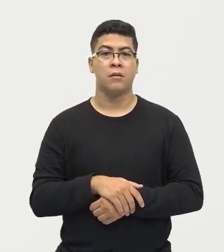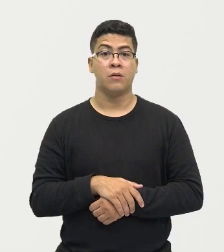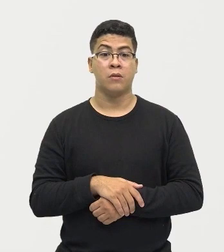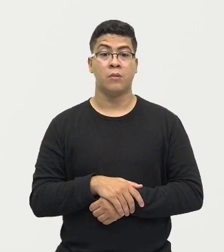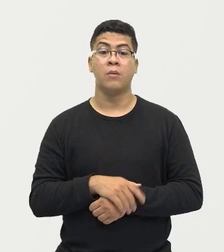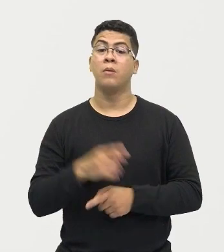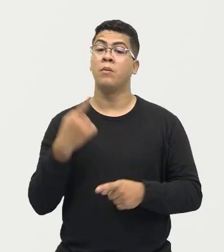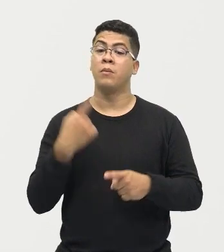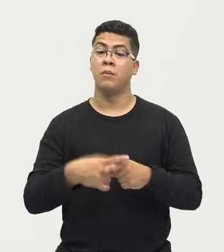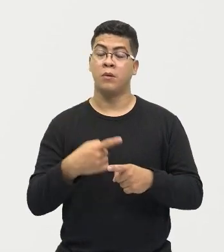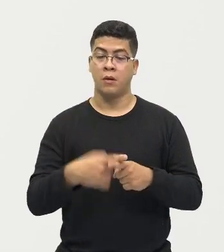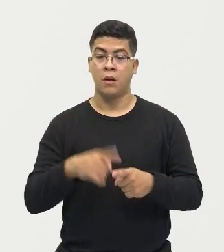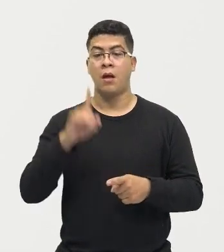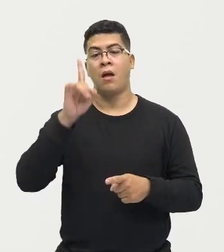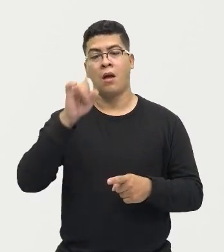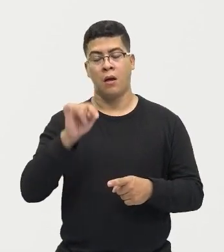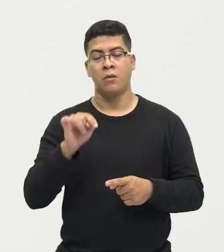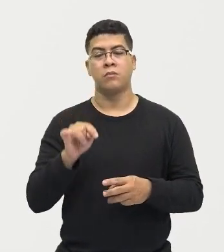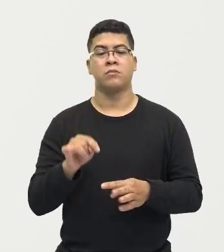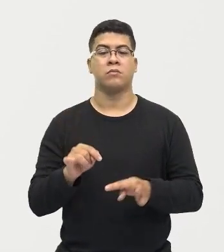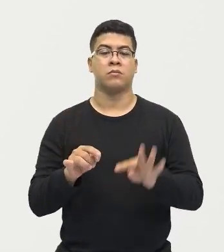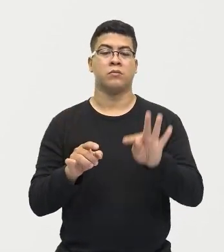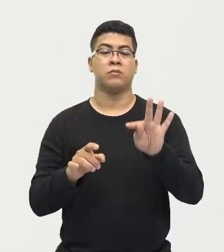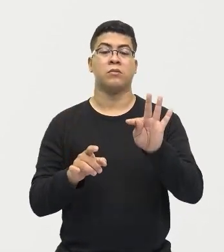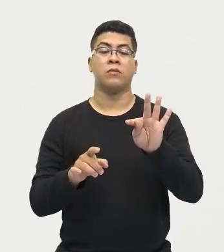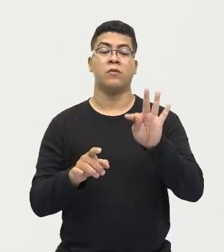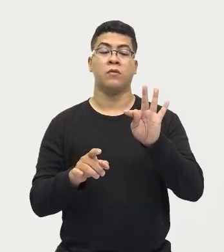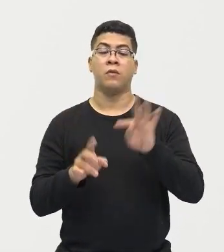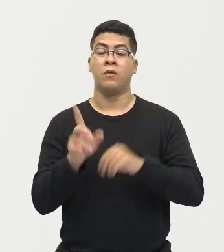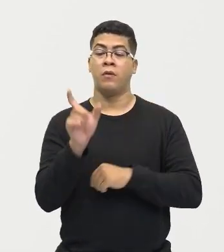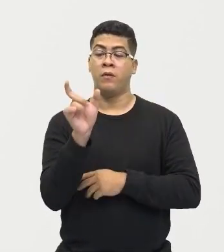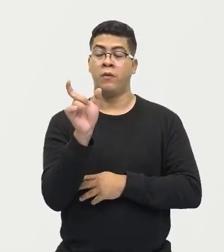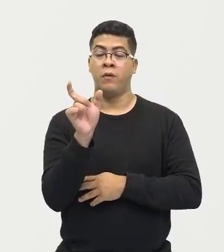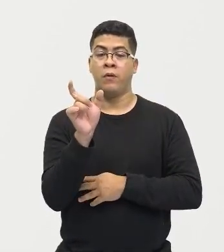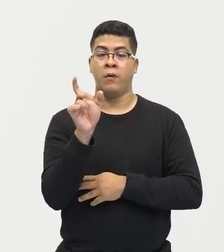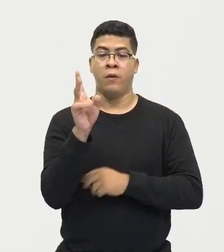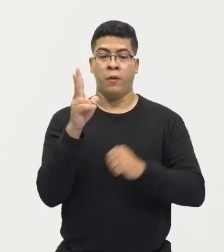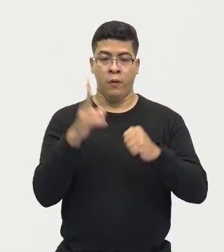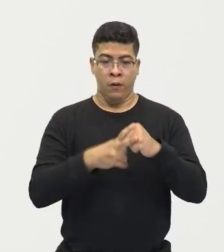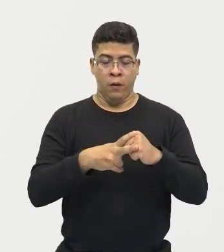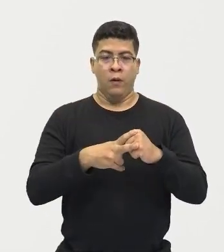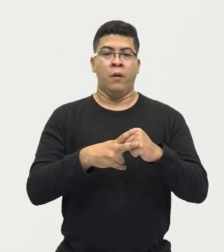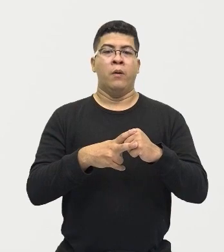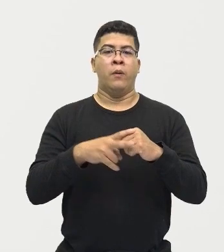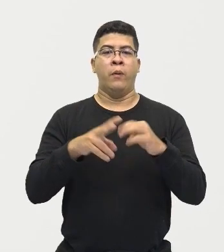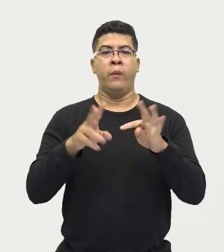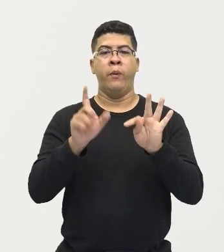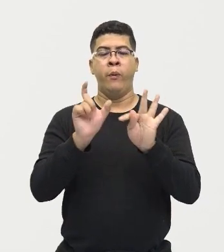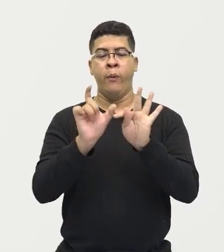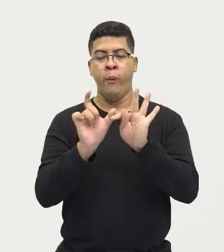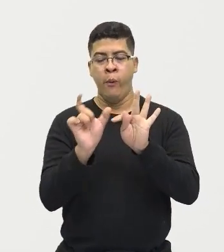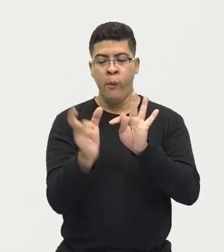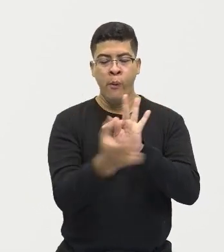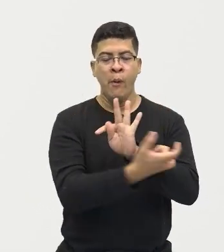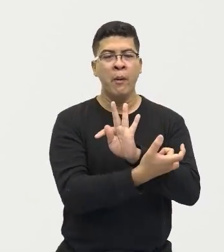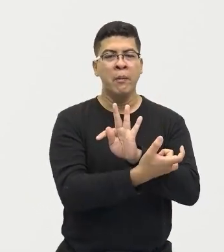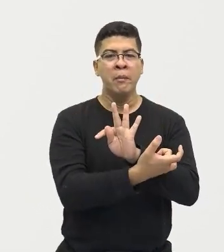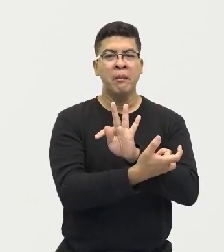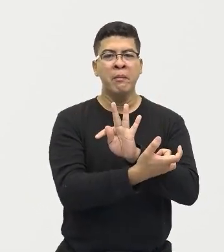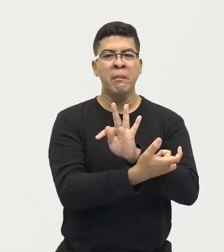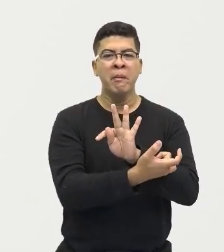transitivo indireto, porque ele precisa transitar indiretamente através dessa preposição. Então, temos